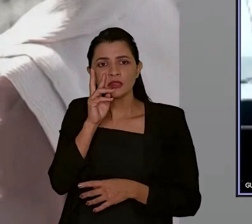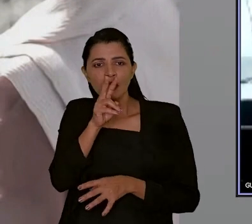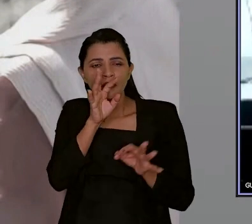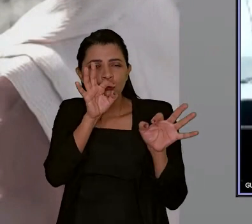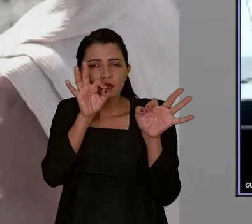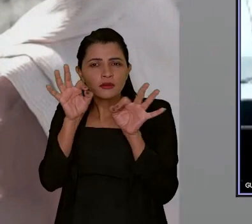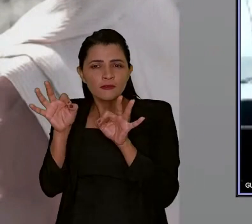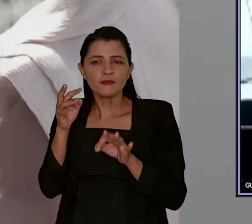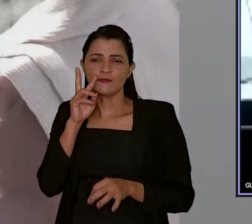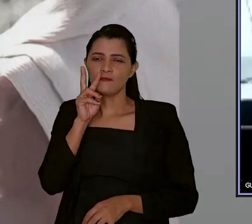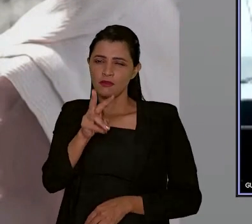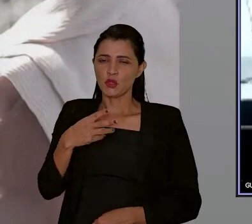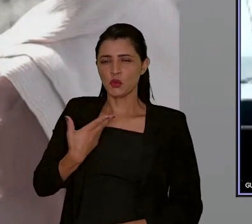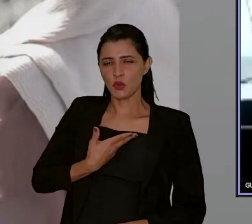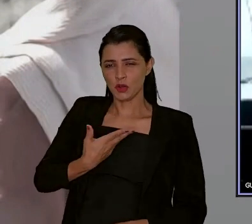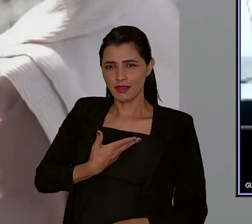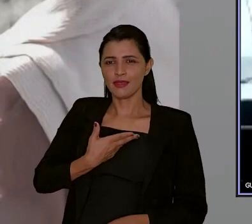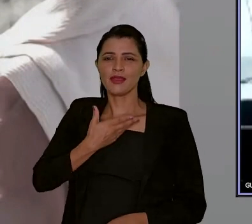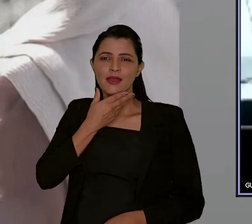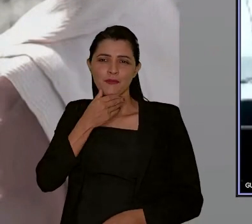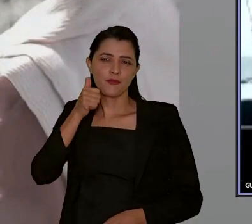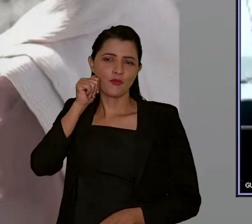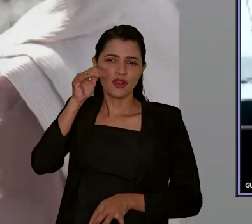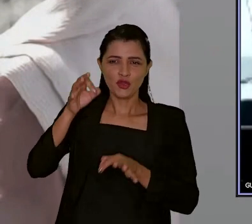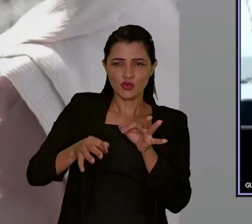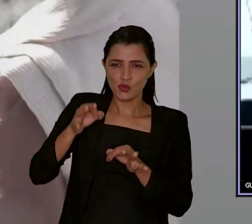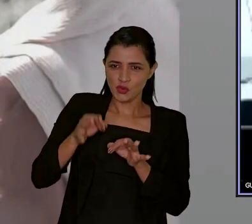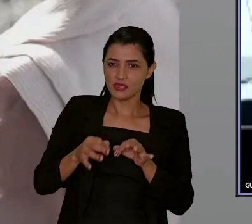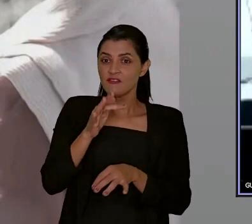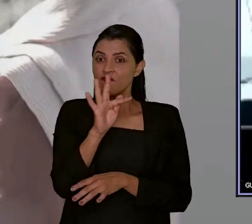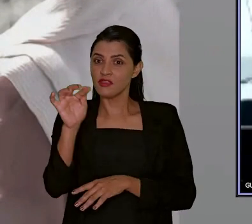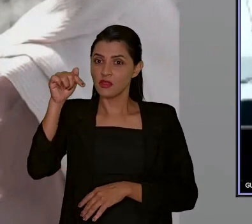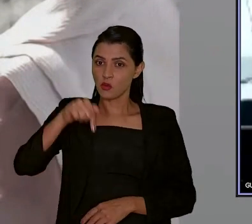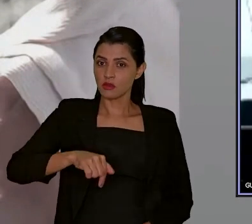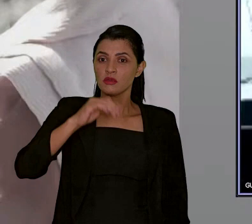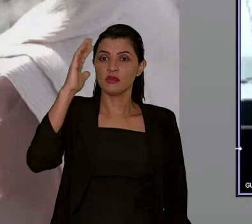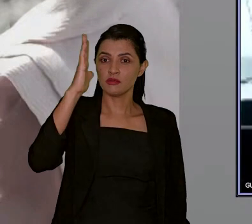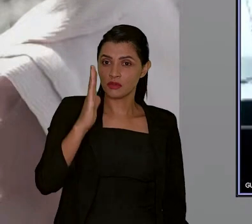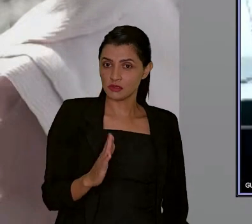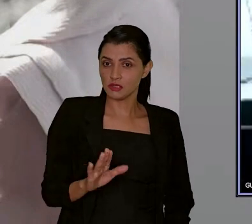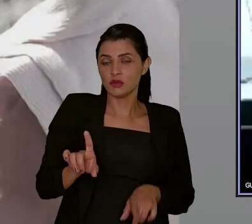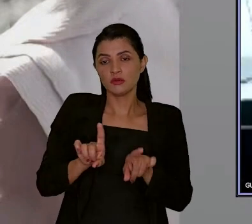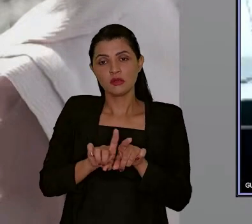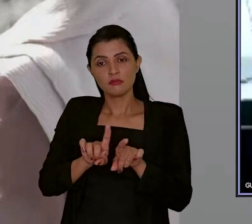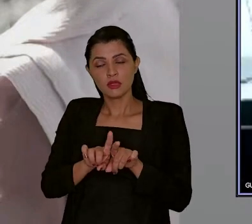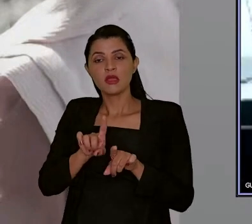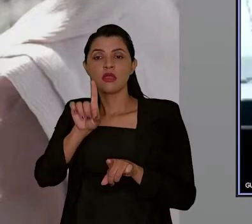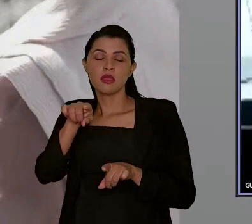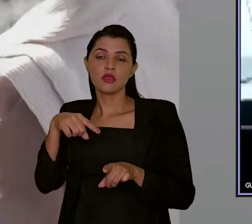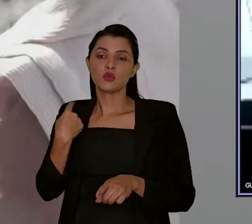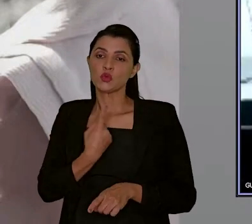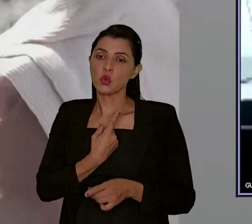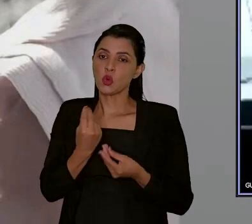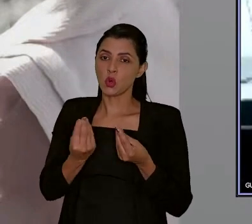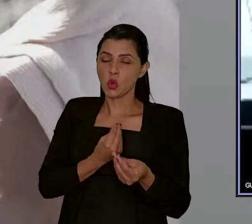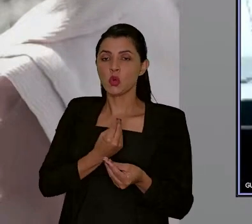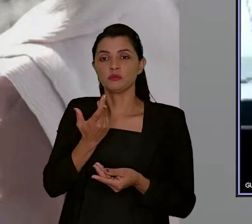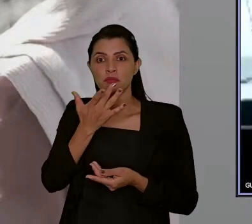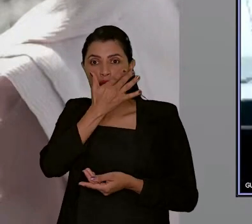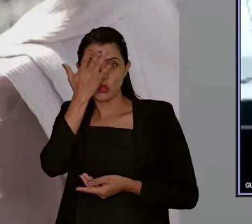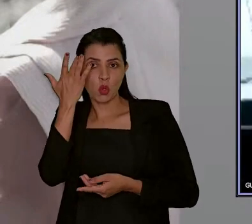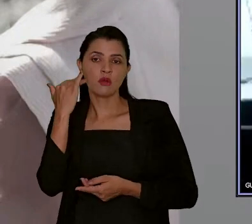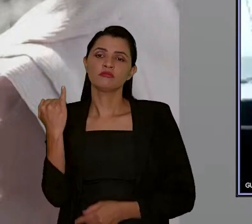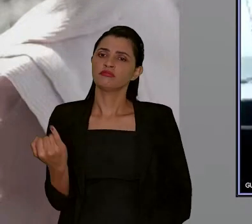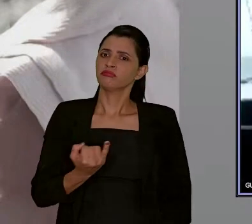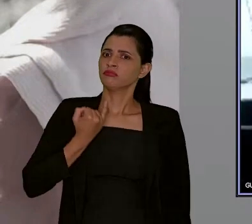colegas juízes federais aqui do Brasil, nossos também atores importantes que atuam no